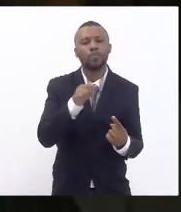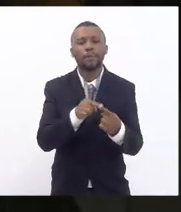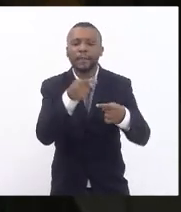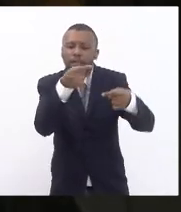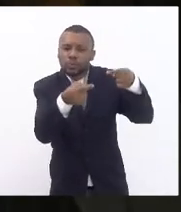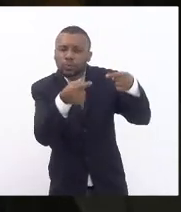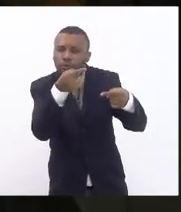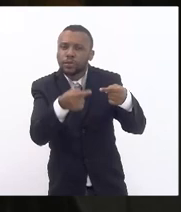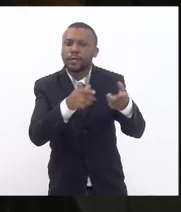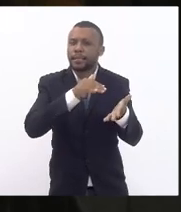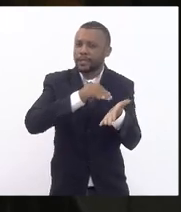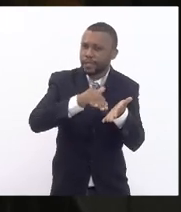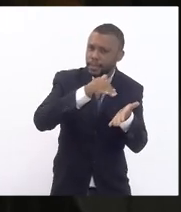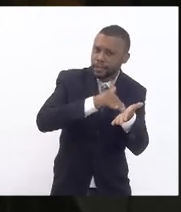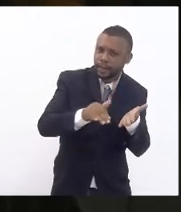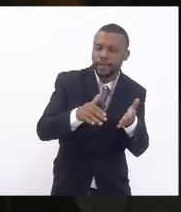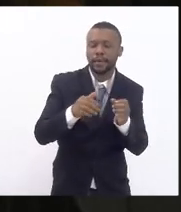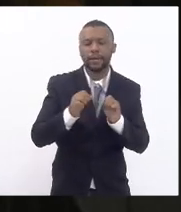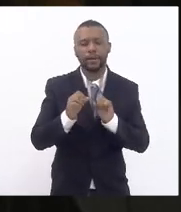secretaria, Alerge,